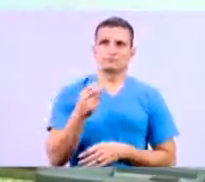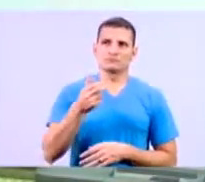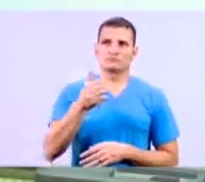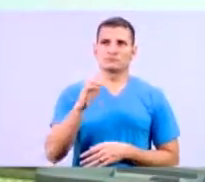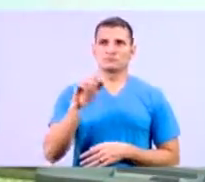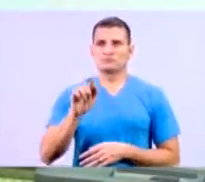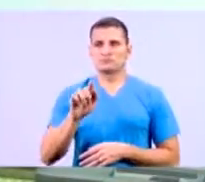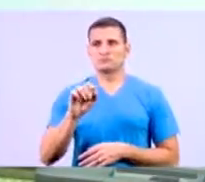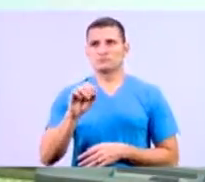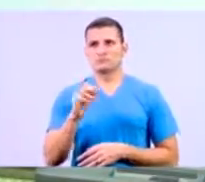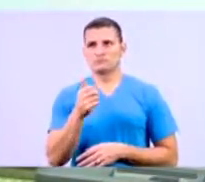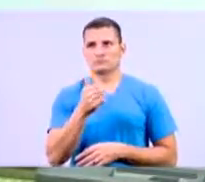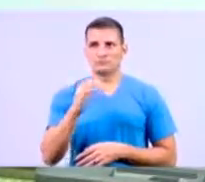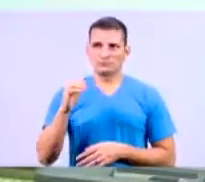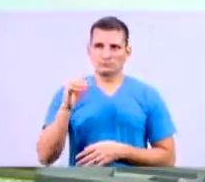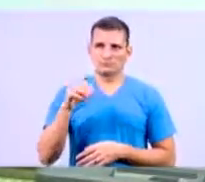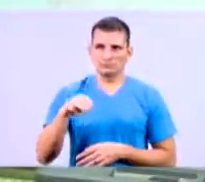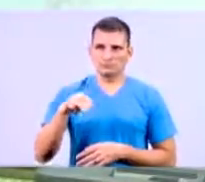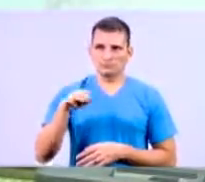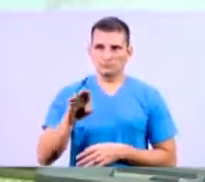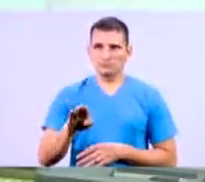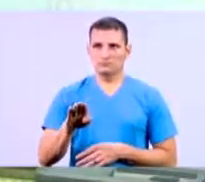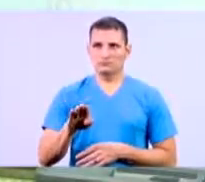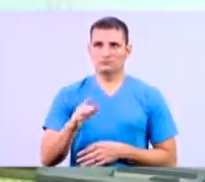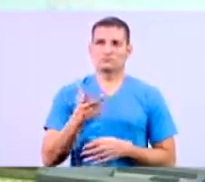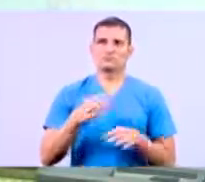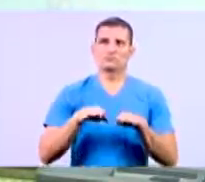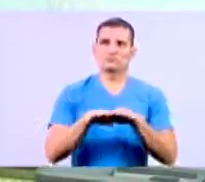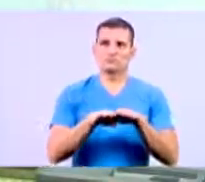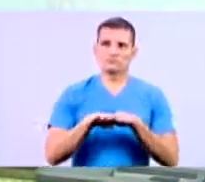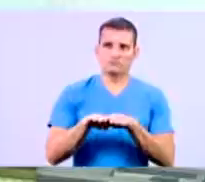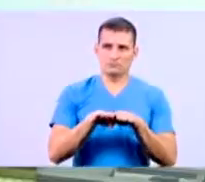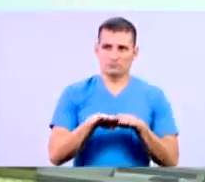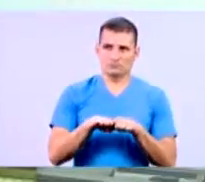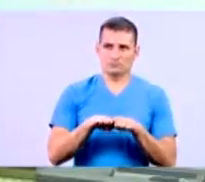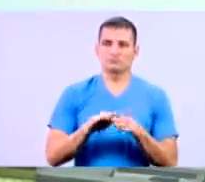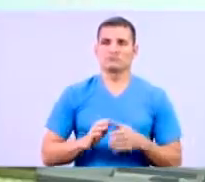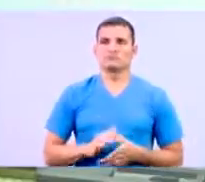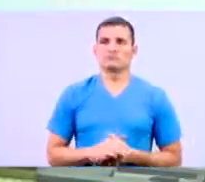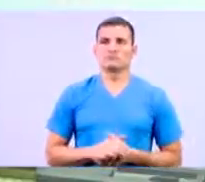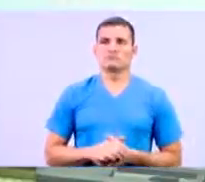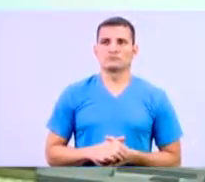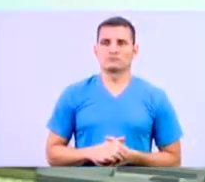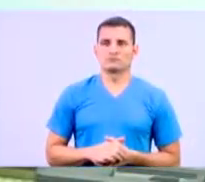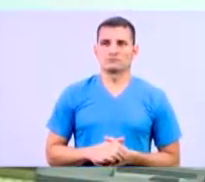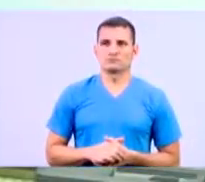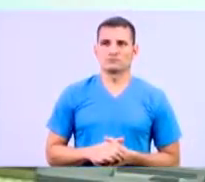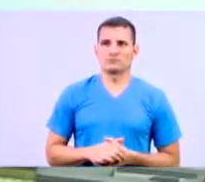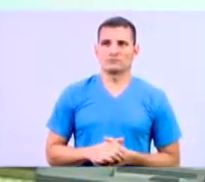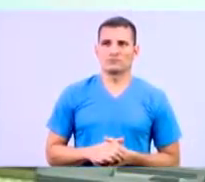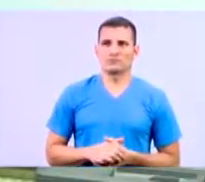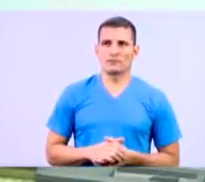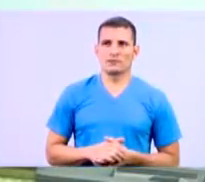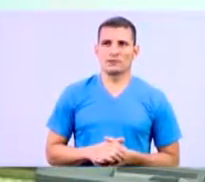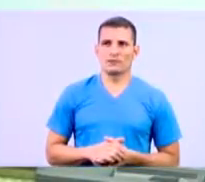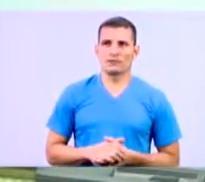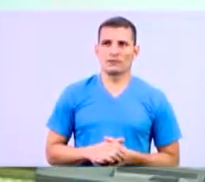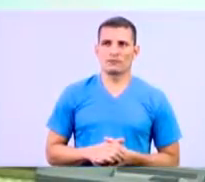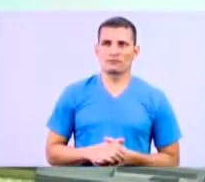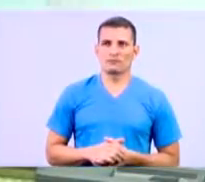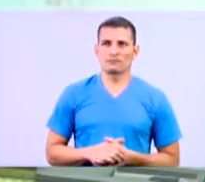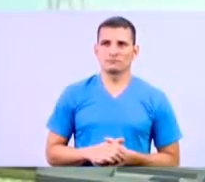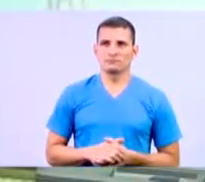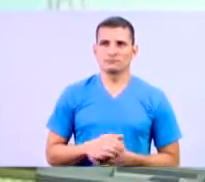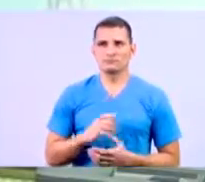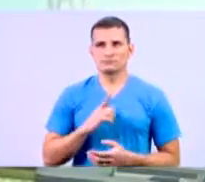100 megas ali. Isso por padrão, né, nas portas padronizadas. Então, nesse caso, se a